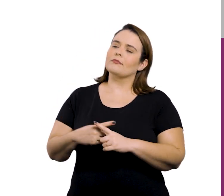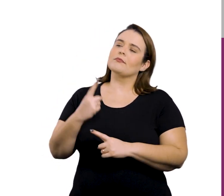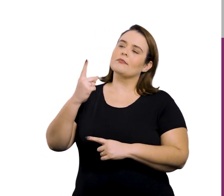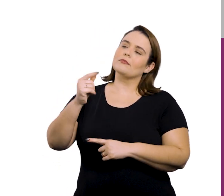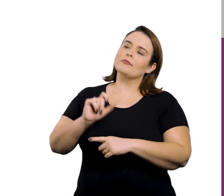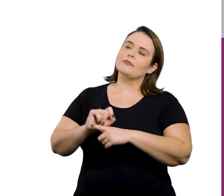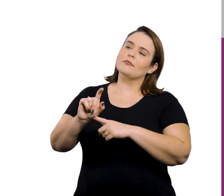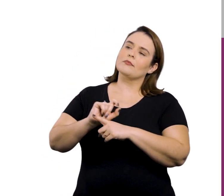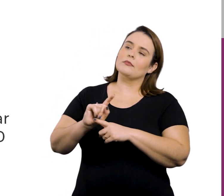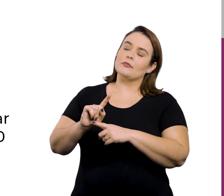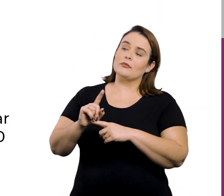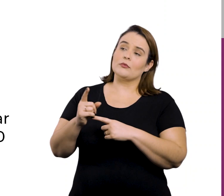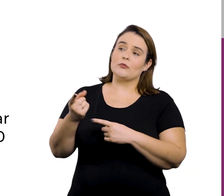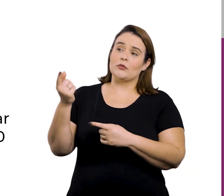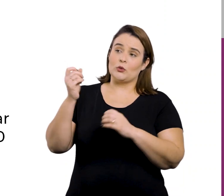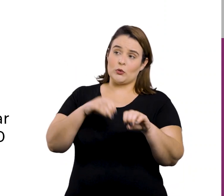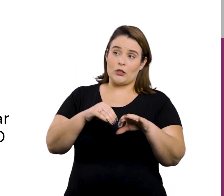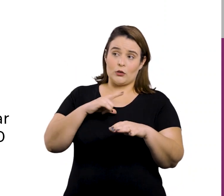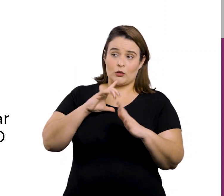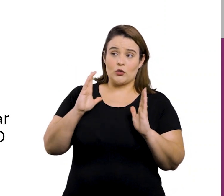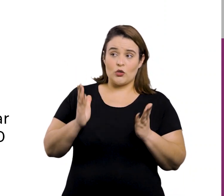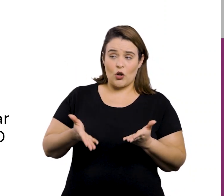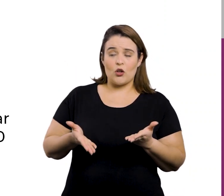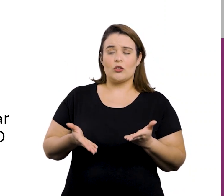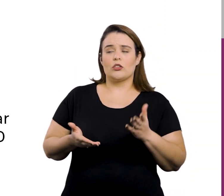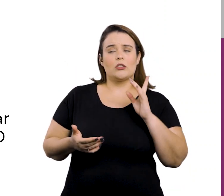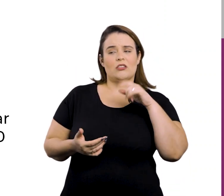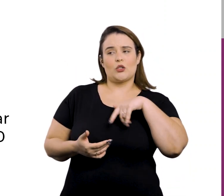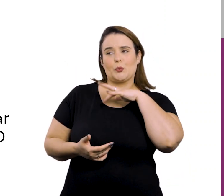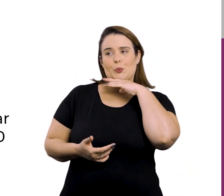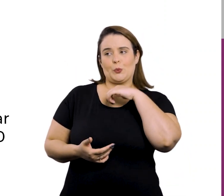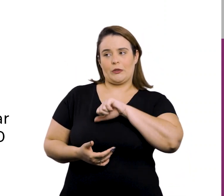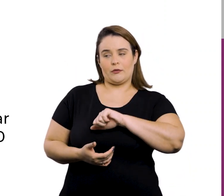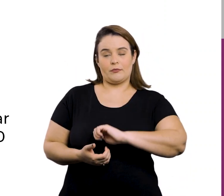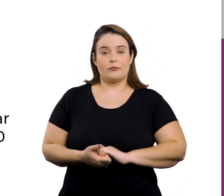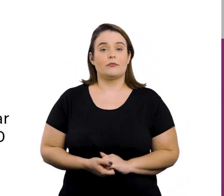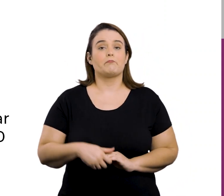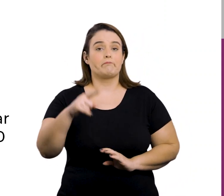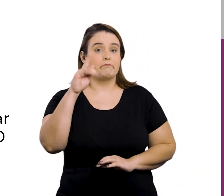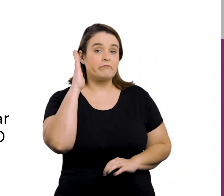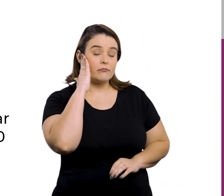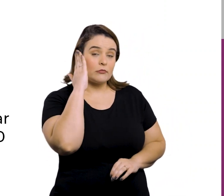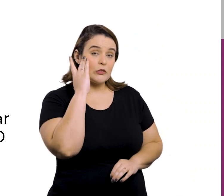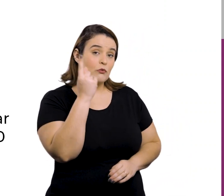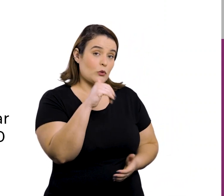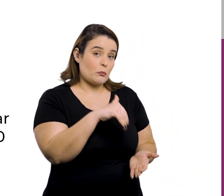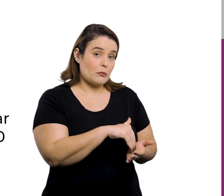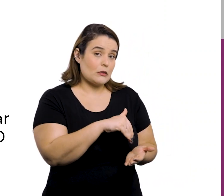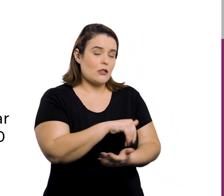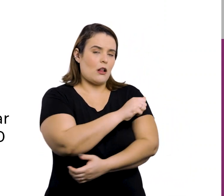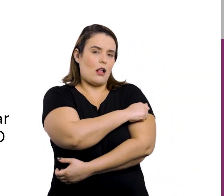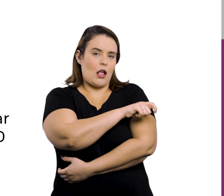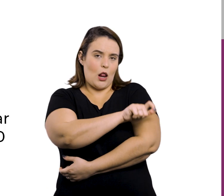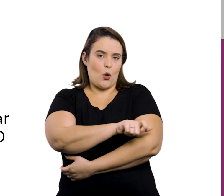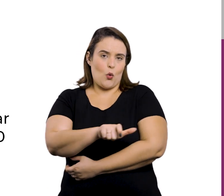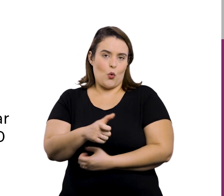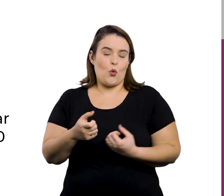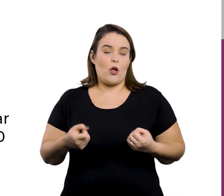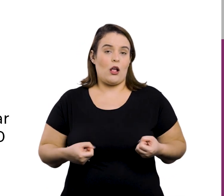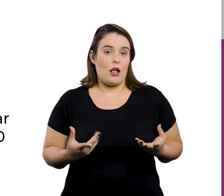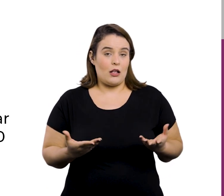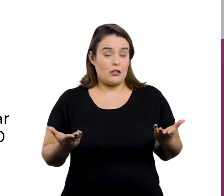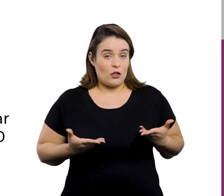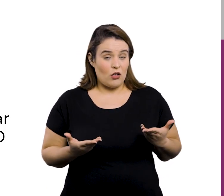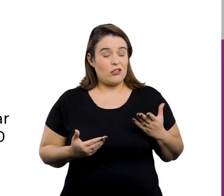longe disso. Por que o financiamento que a educação recebe hoje é insuficiente? Para você ter uma ideia, o